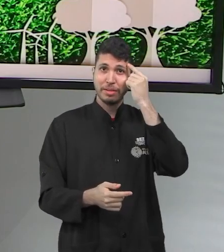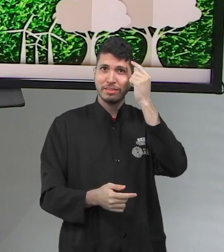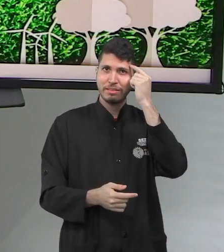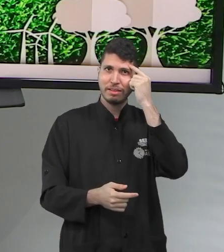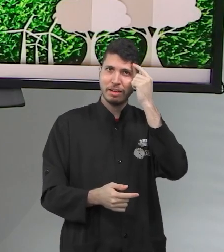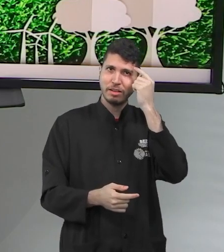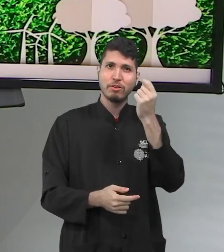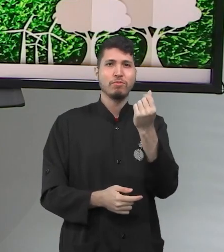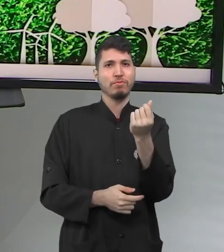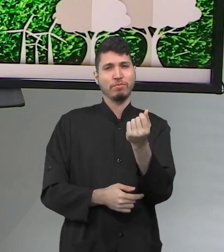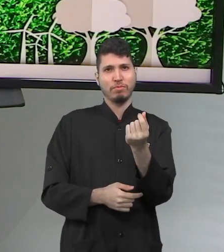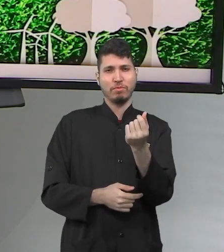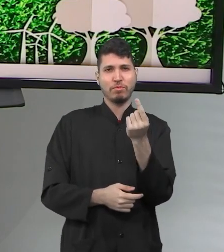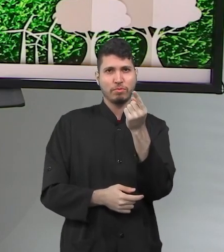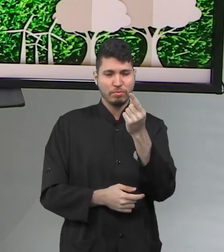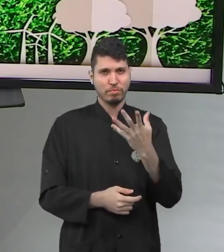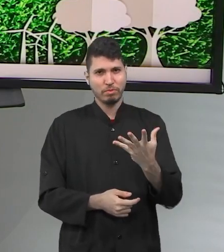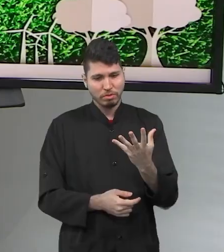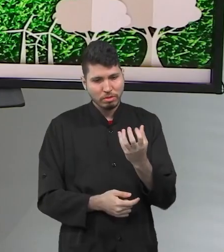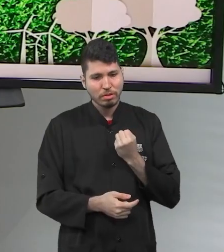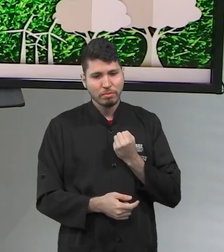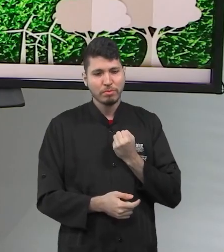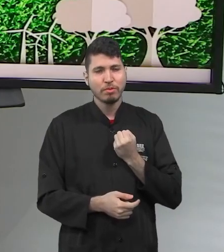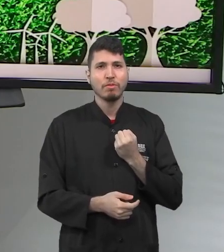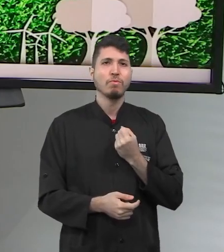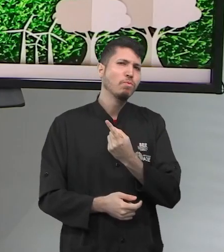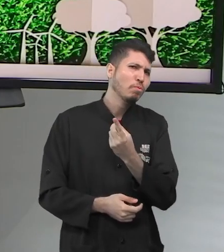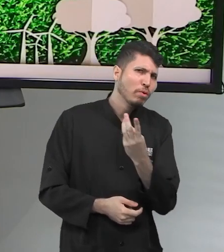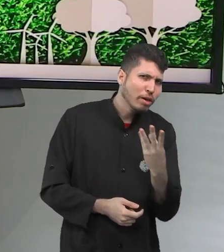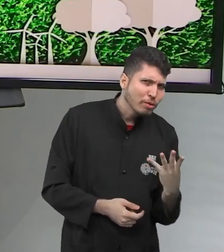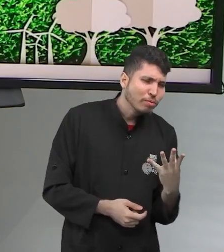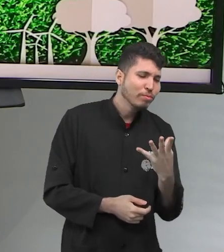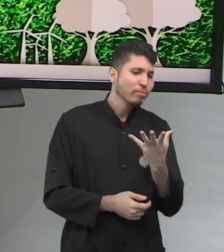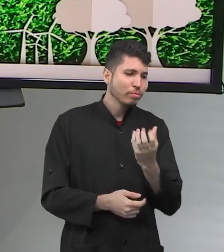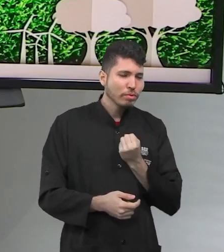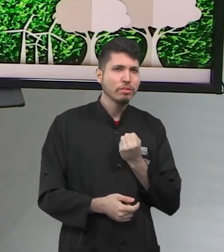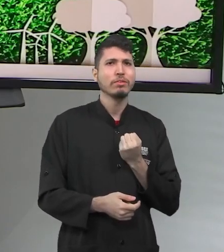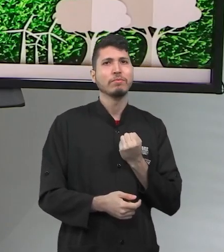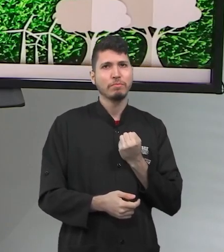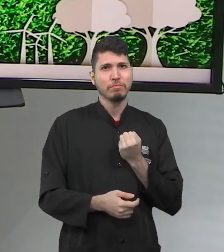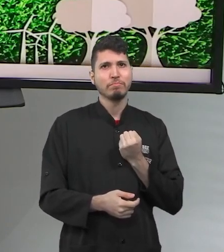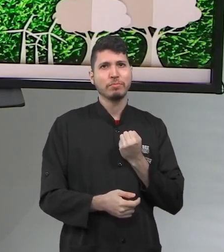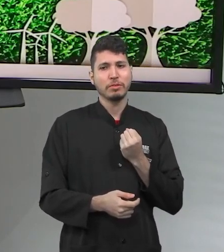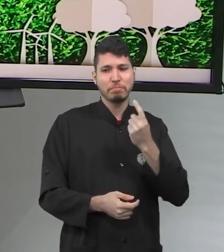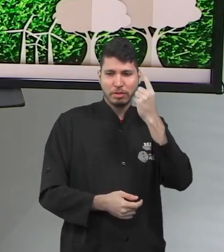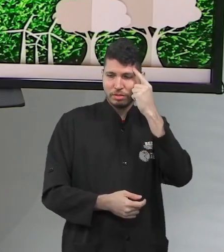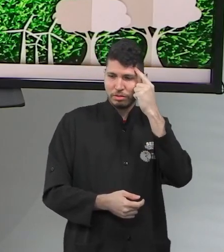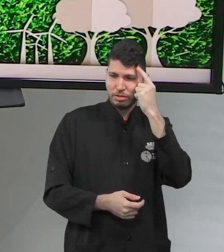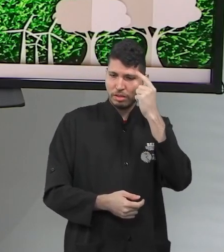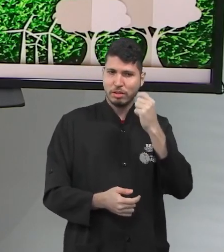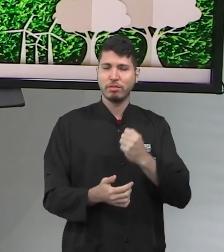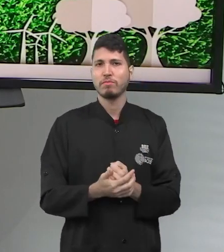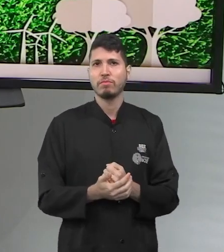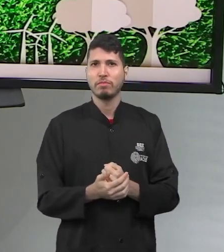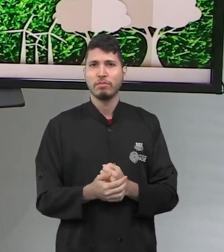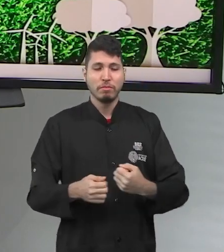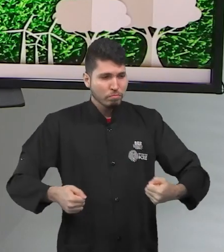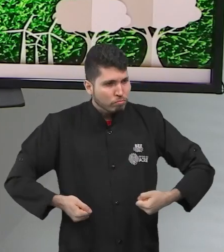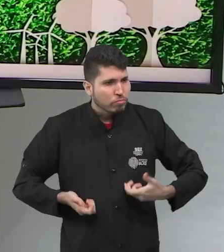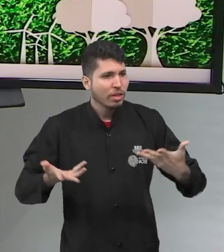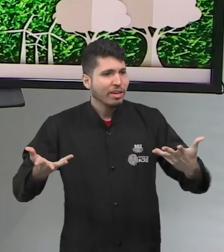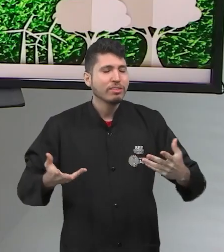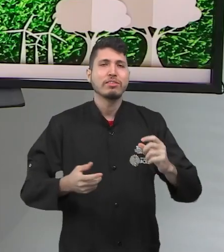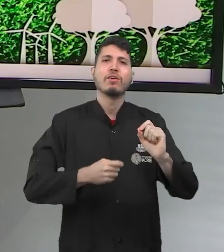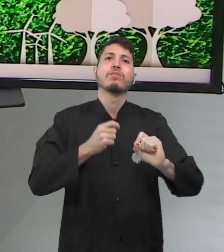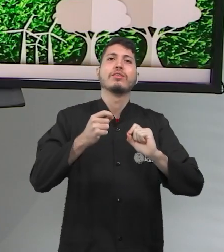sem o consumo exacerbado, principalmente levando em consideração a sua capacidade